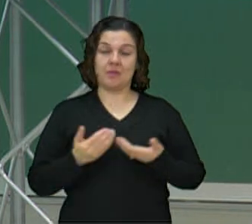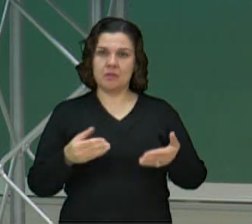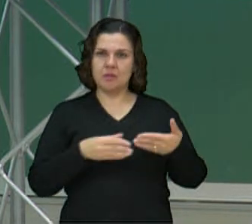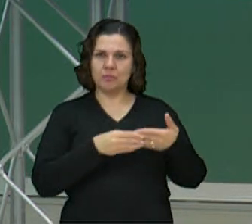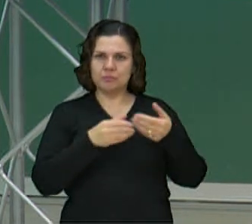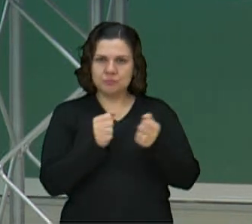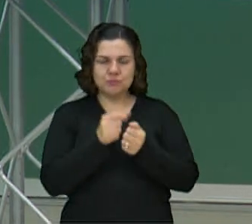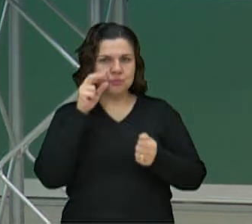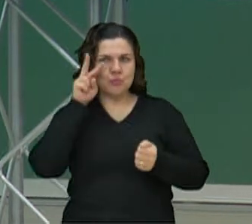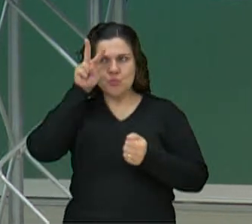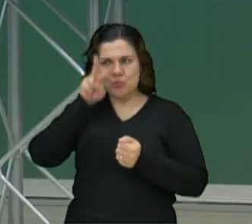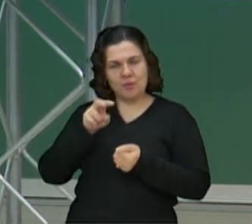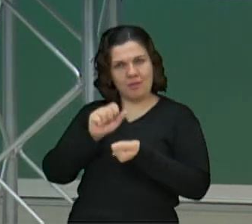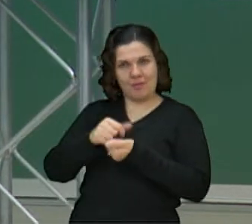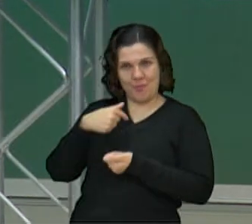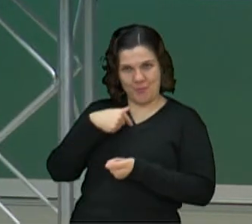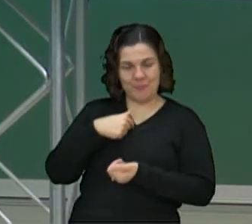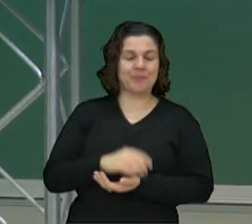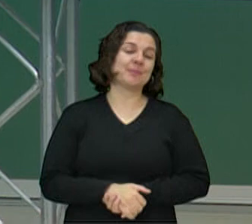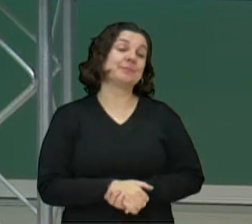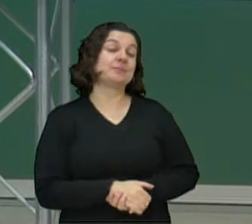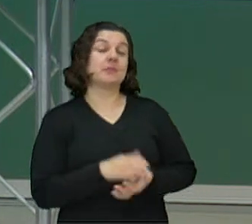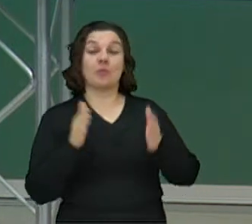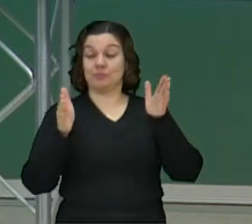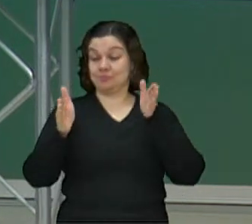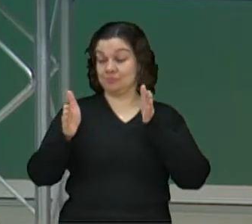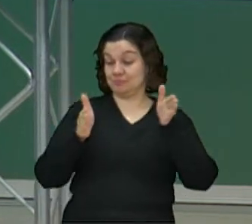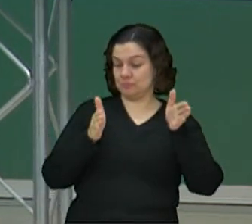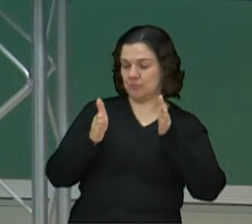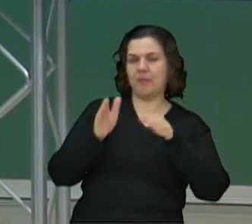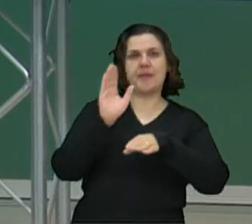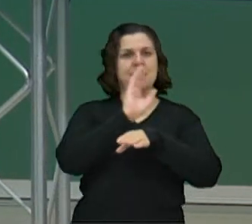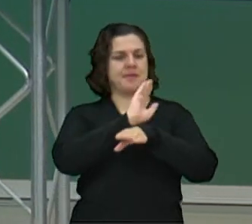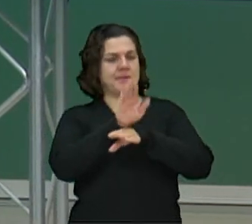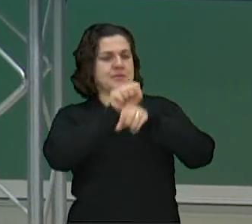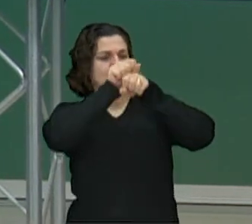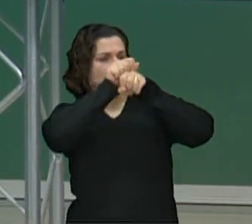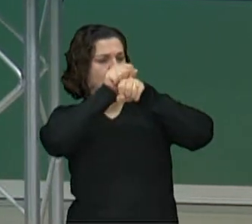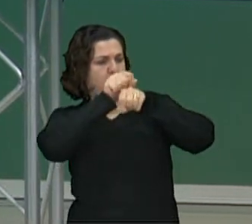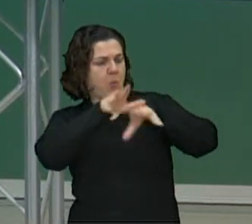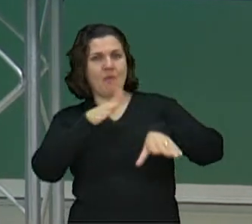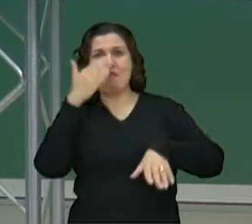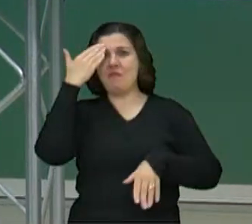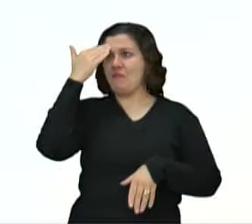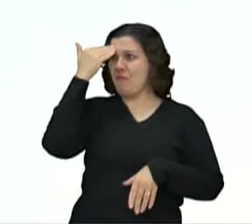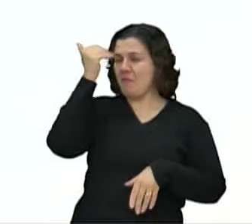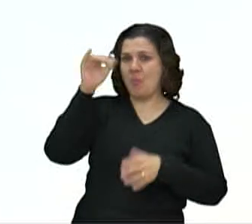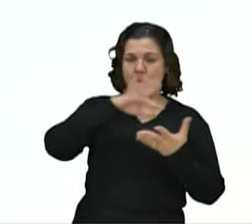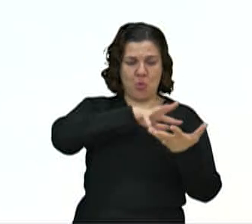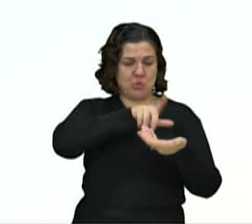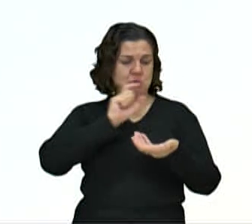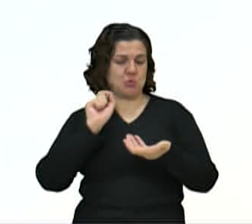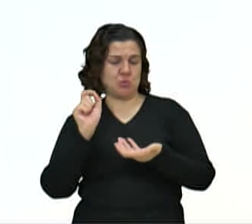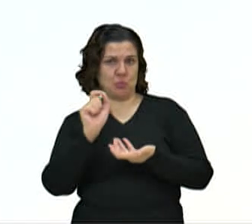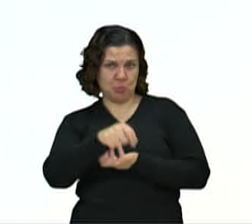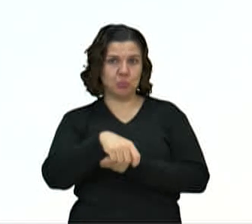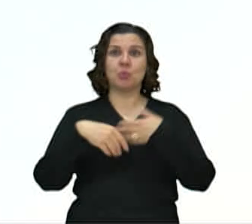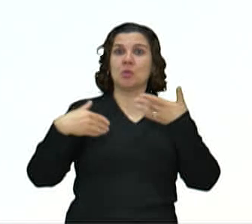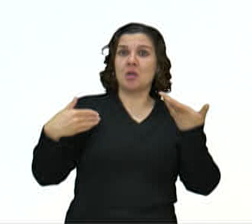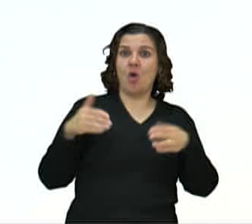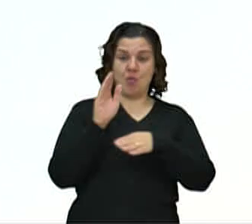Acompanhe a leitura do texto comigo. Em uma época em que o cinema despontava como diversão no mundo todo,